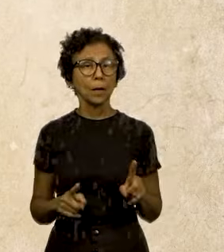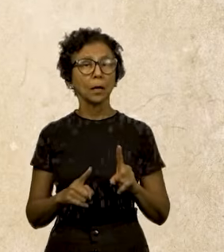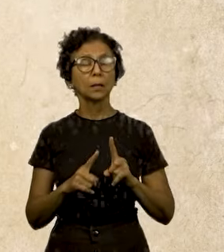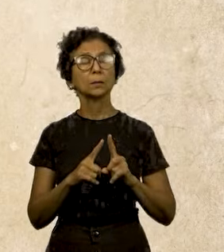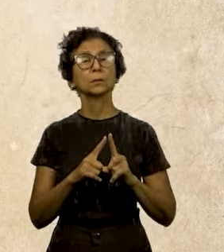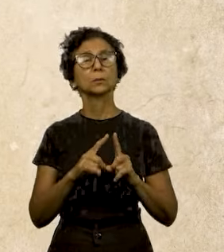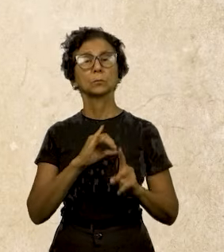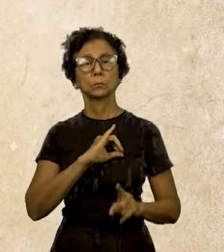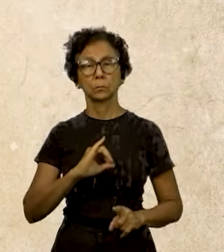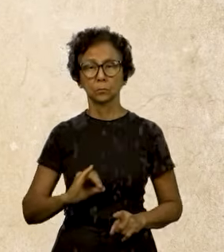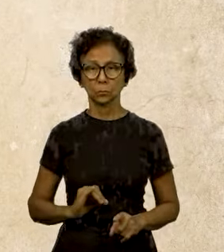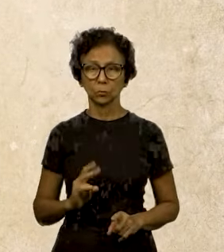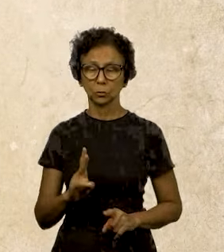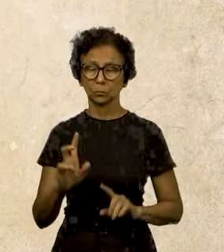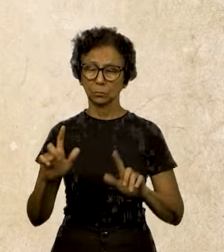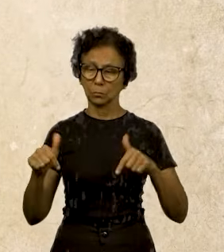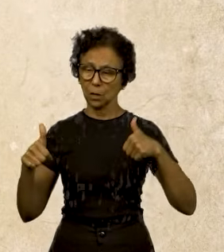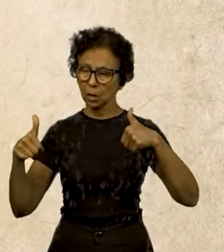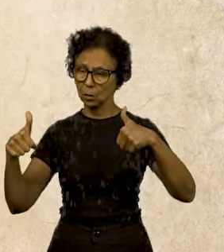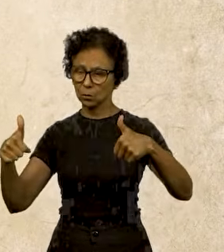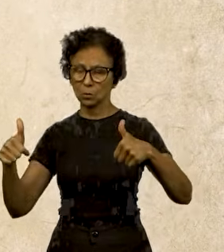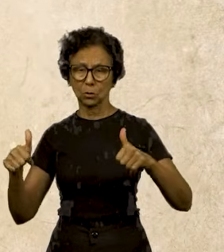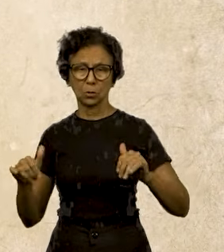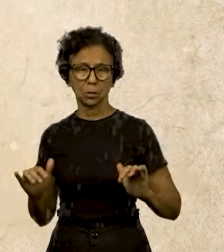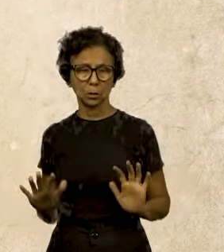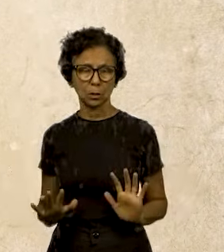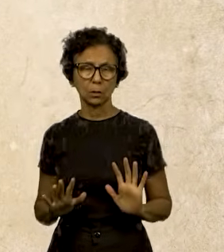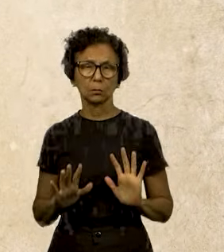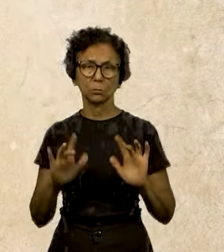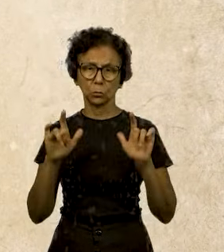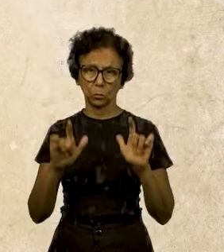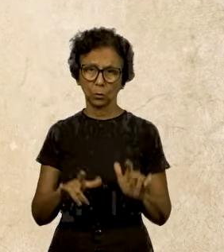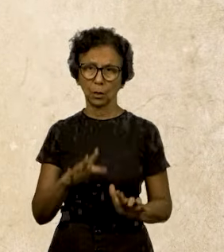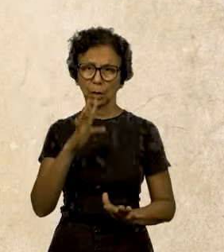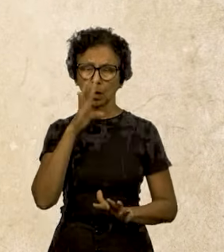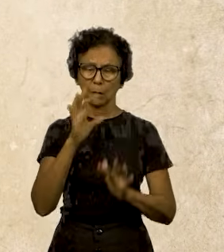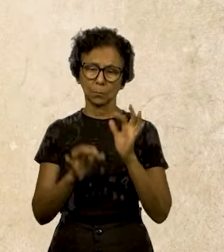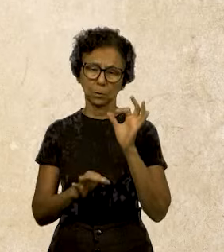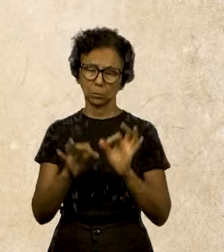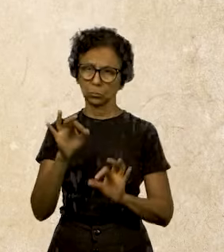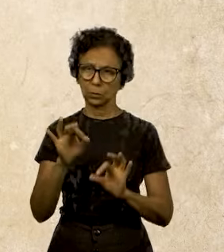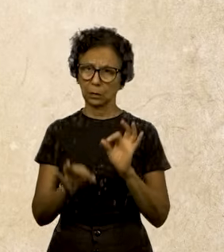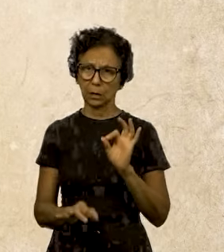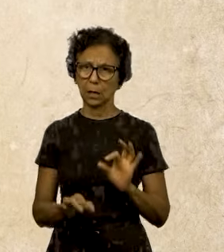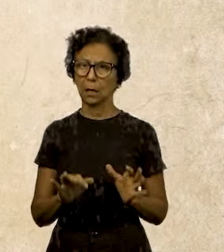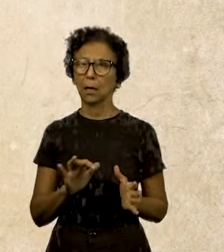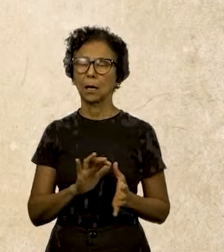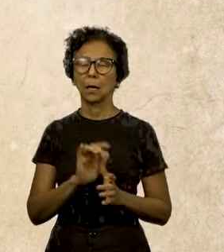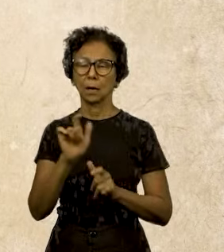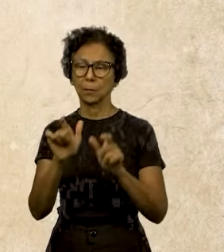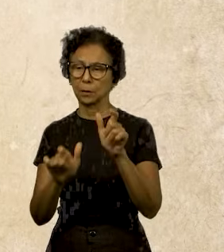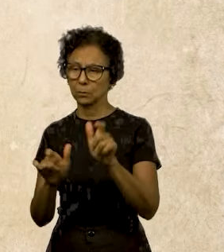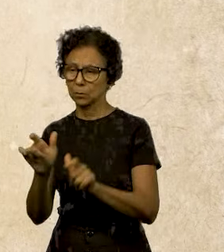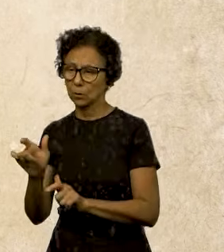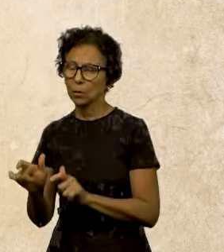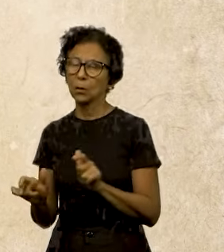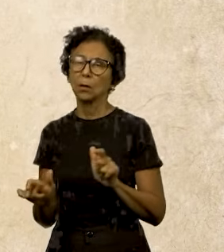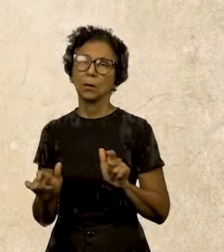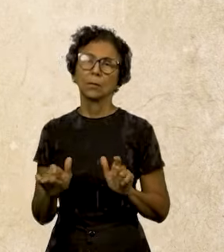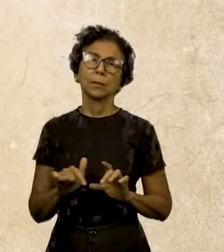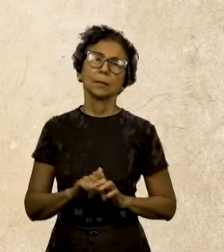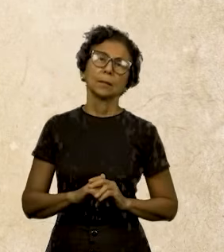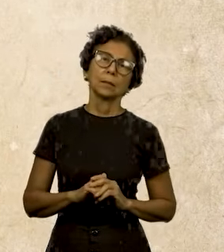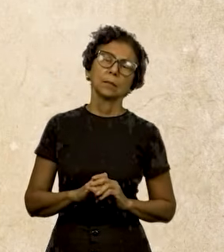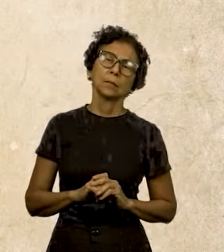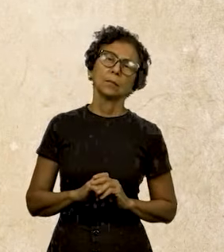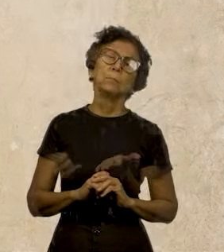polícia local, eles podiam julgar as causas locais, poderiam administrar, mas como